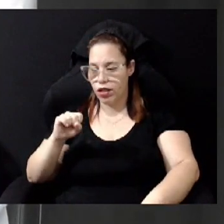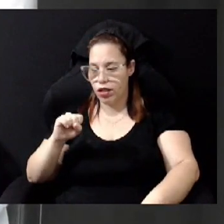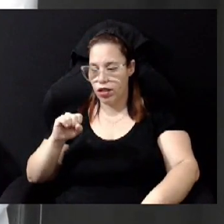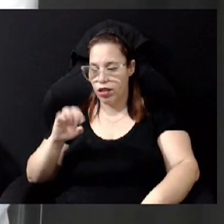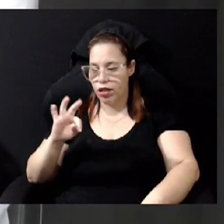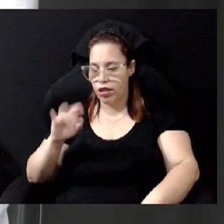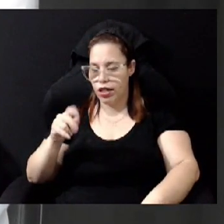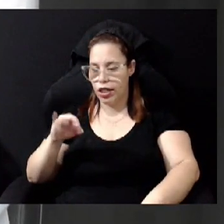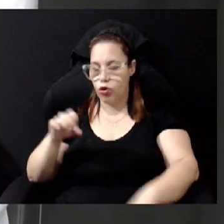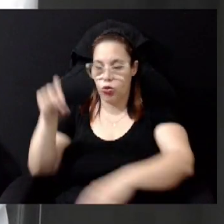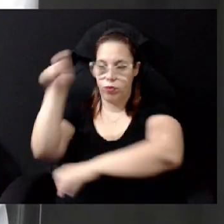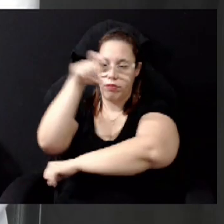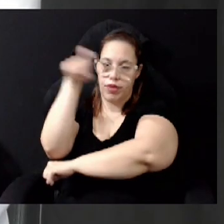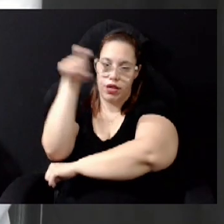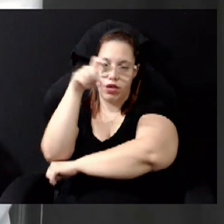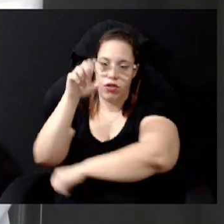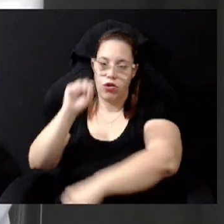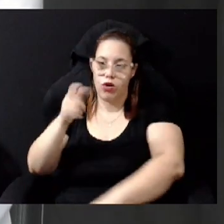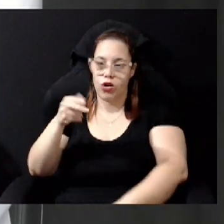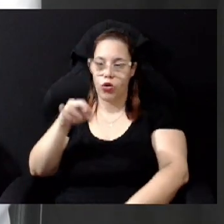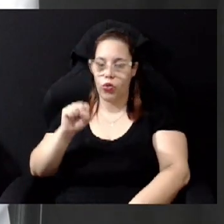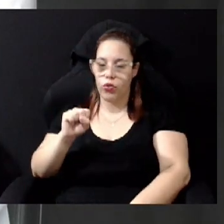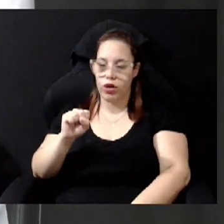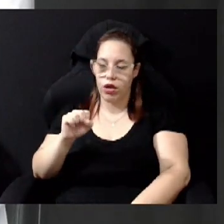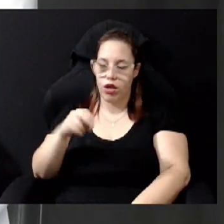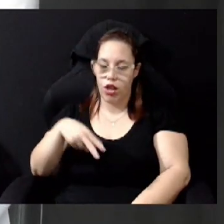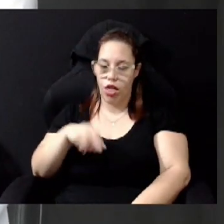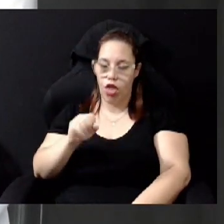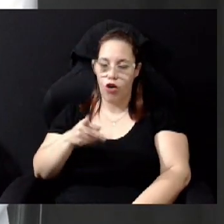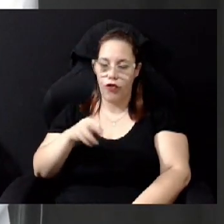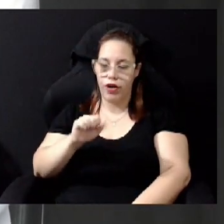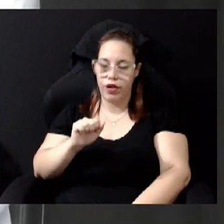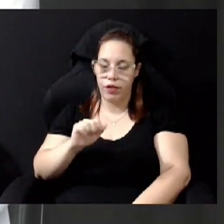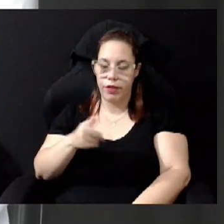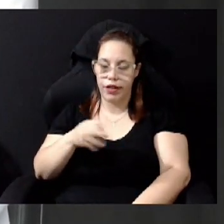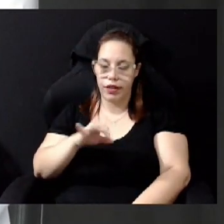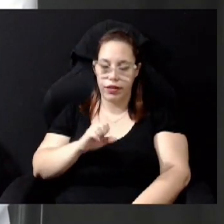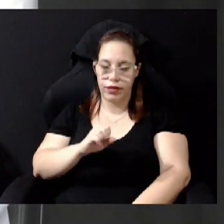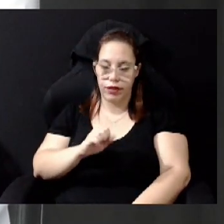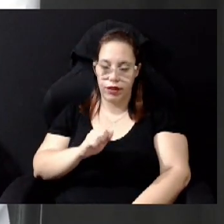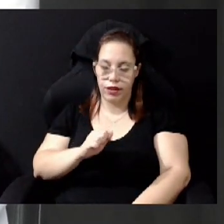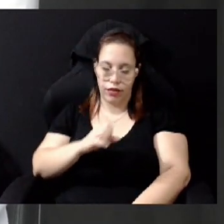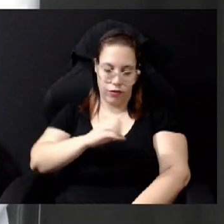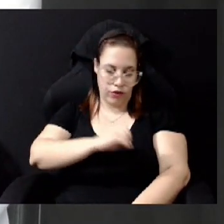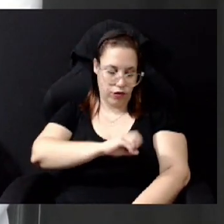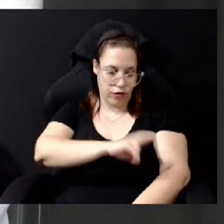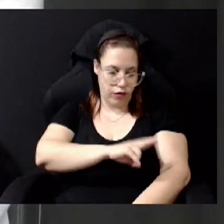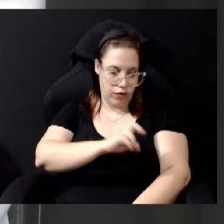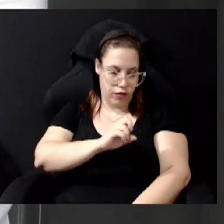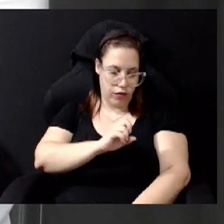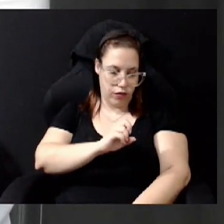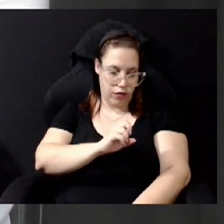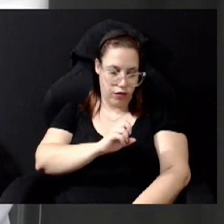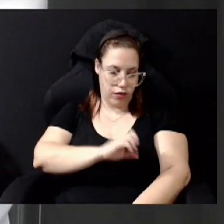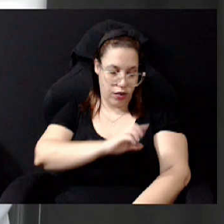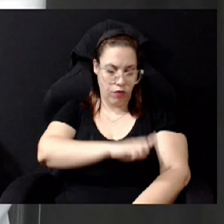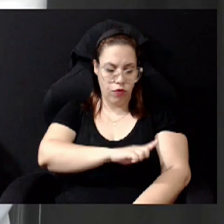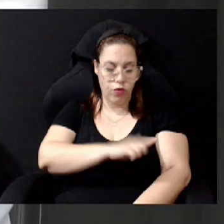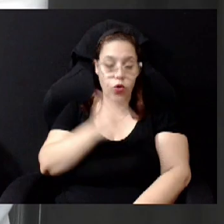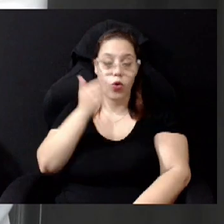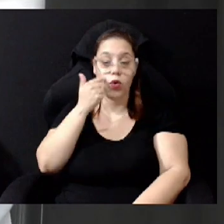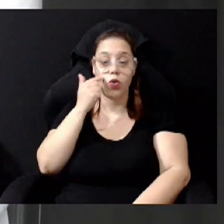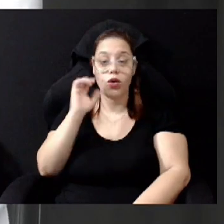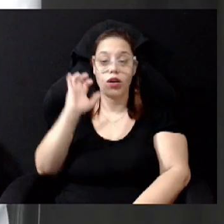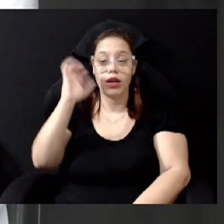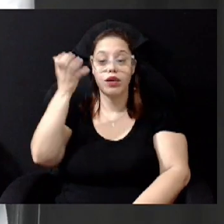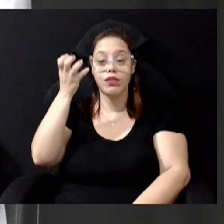distrito de Nova Aparecida, distrito de Ouro Verde, distrito de Campo Grande, distrito de Ouro Verde. Aí você vê o que aconteceu em cada um